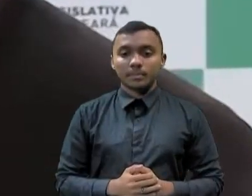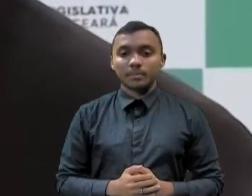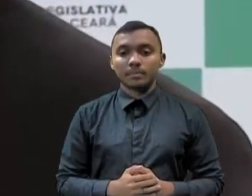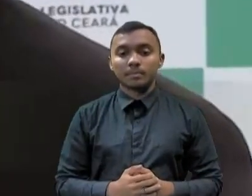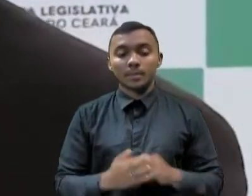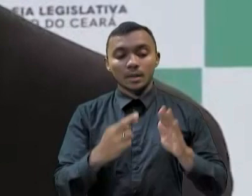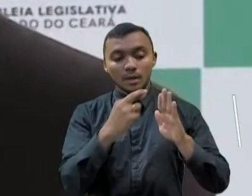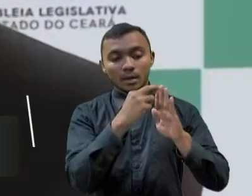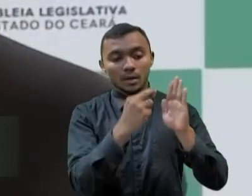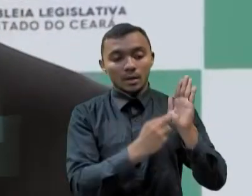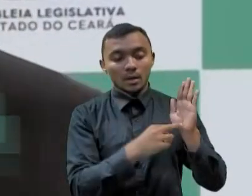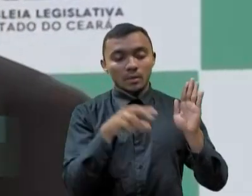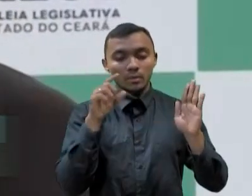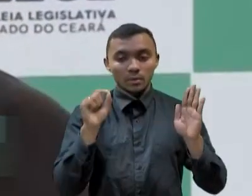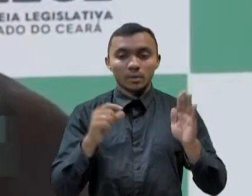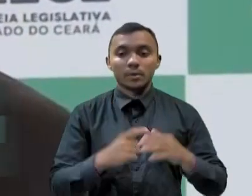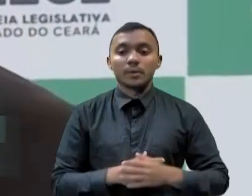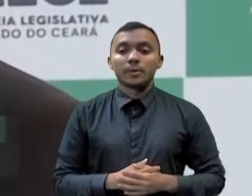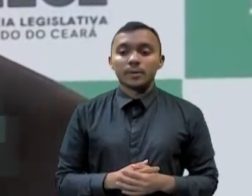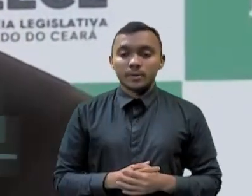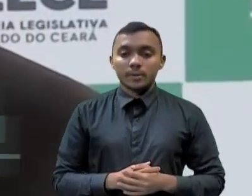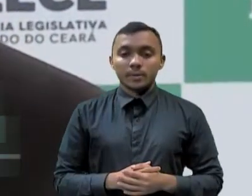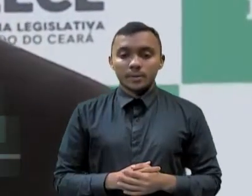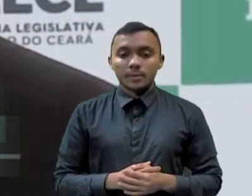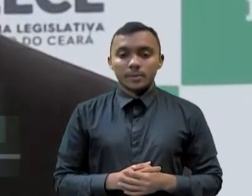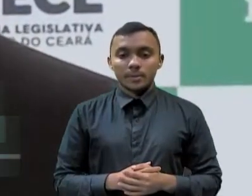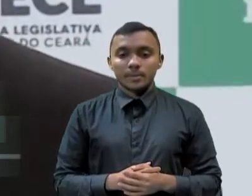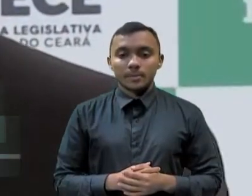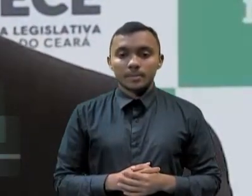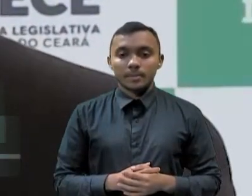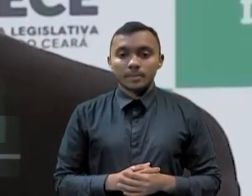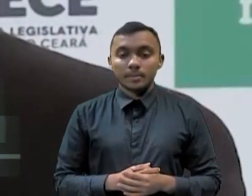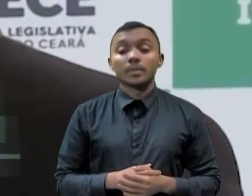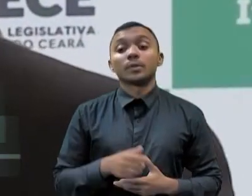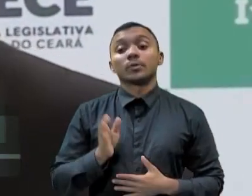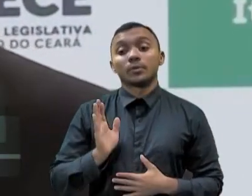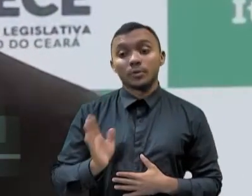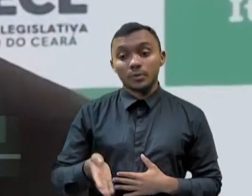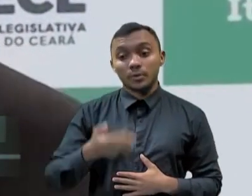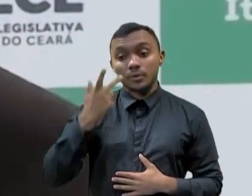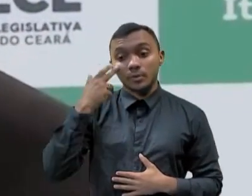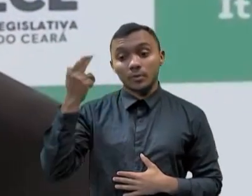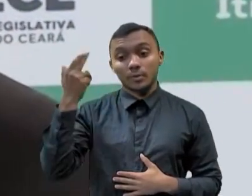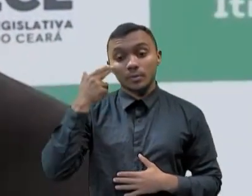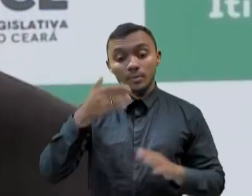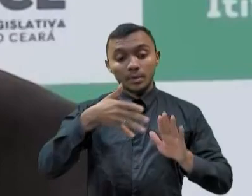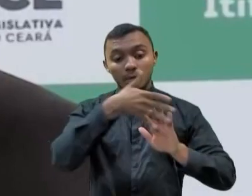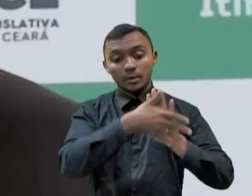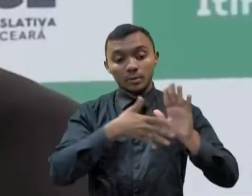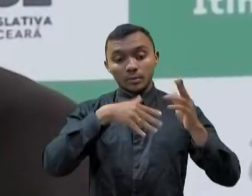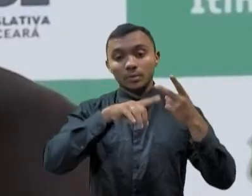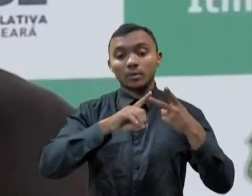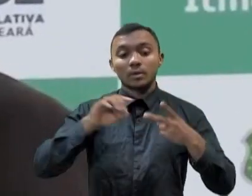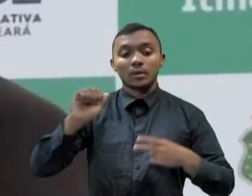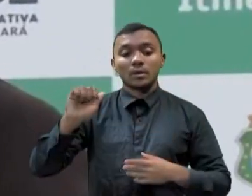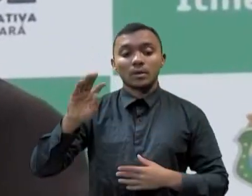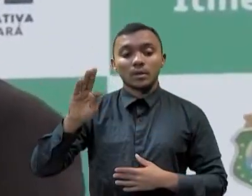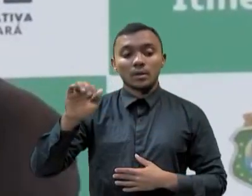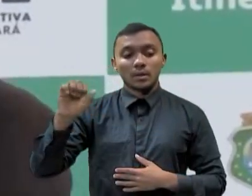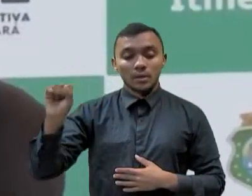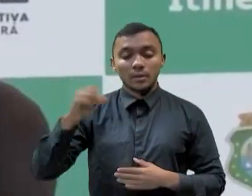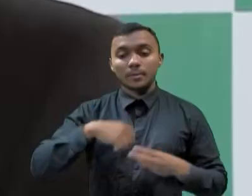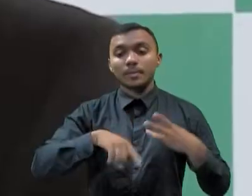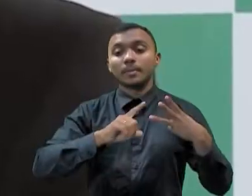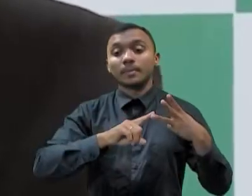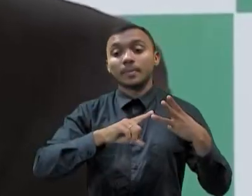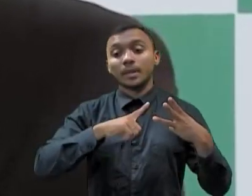sessão ordinária, com a leitura do expediente, normalmente, a leitura das atas, tá? Vamos ter os